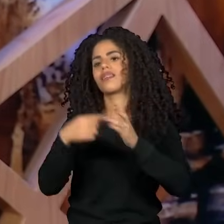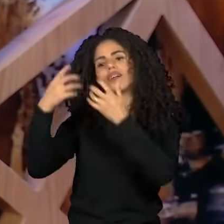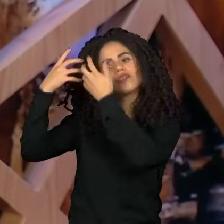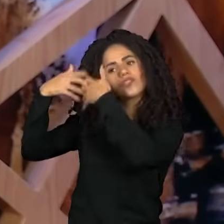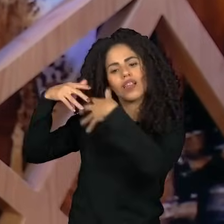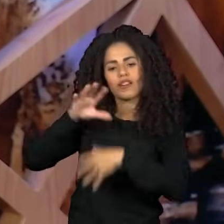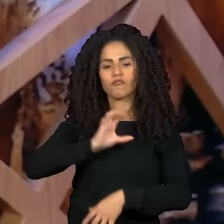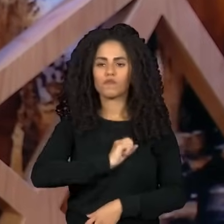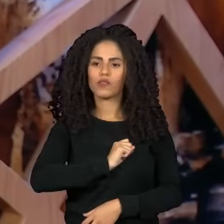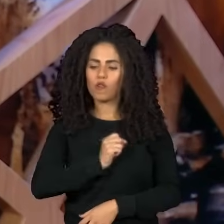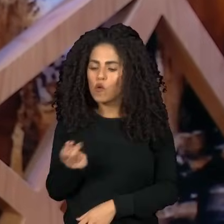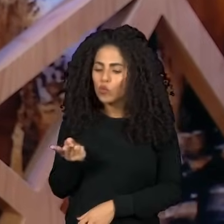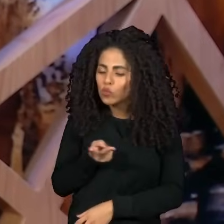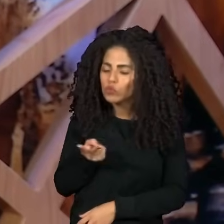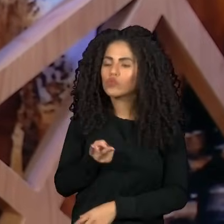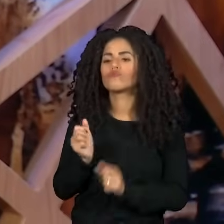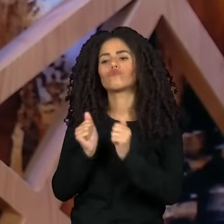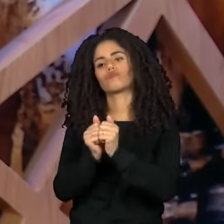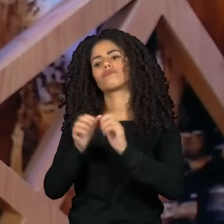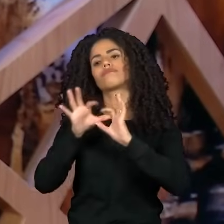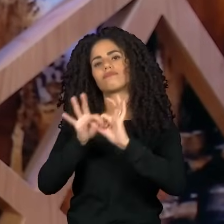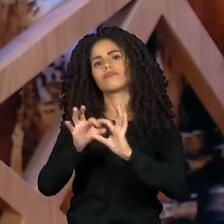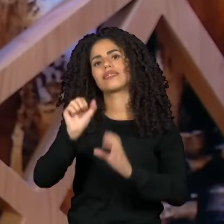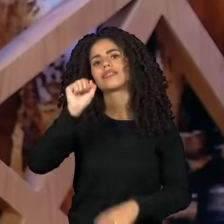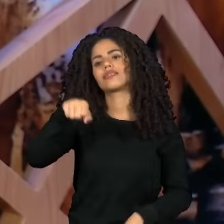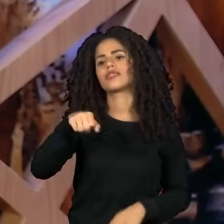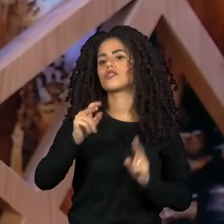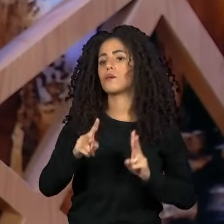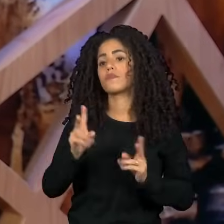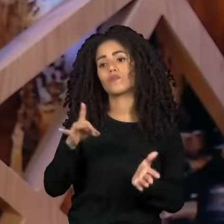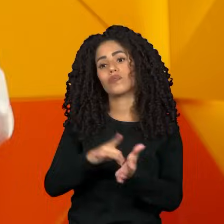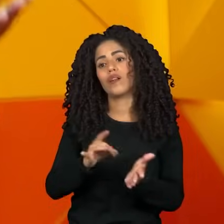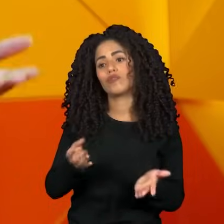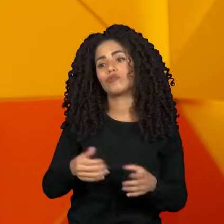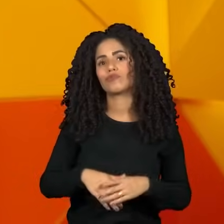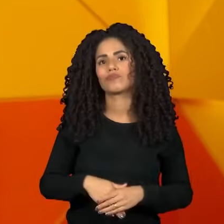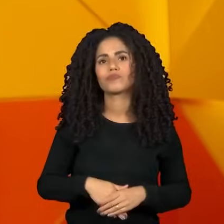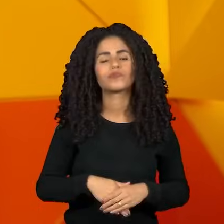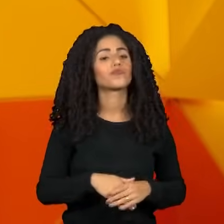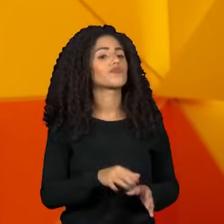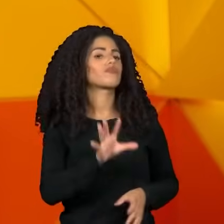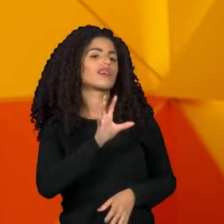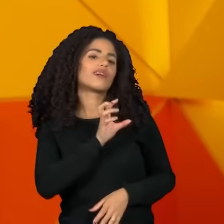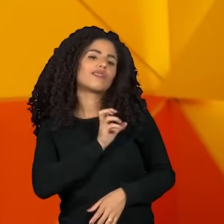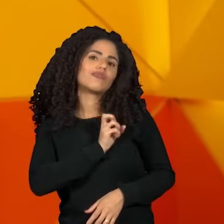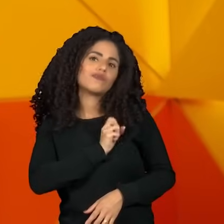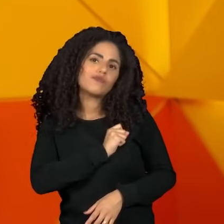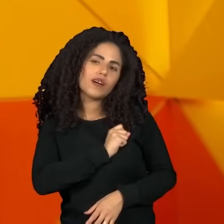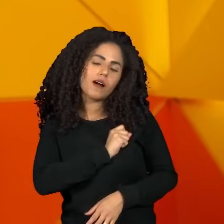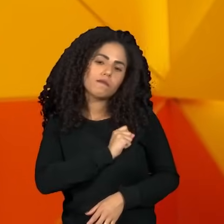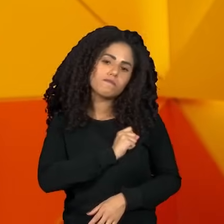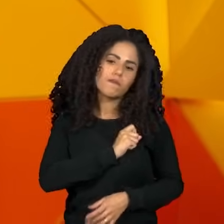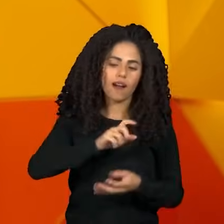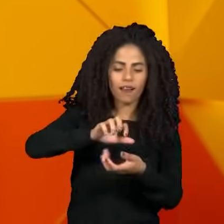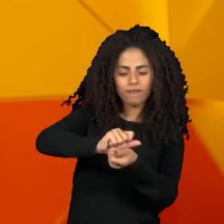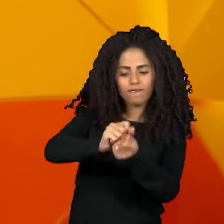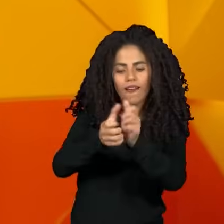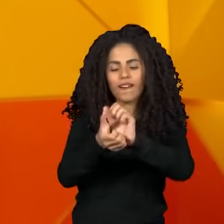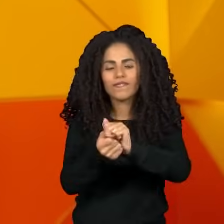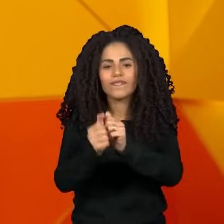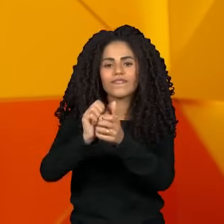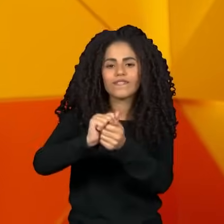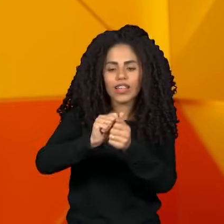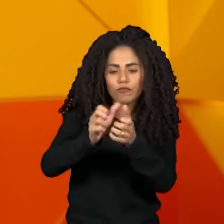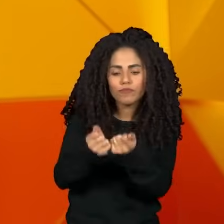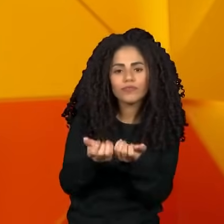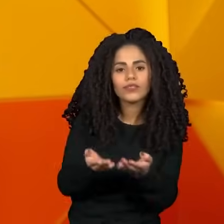racionalidade. Mas razão e emoção são elementos da mesma realidade. No amor a gente vai para o barro. A arte do barro é uma